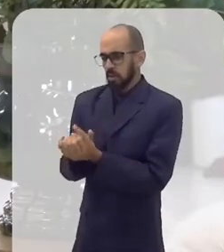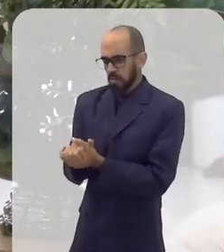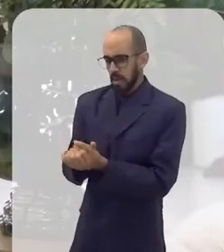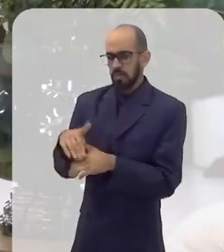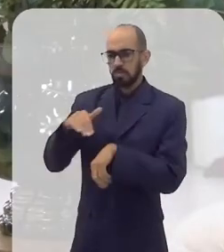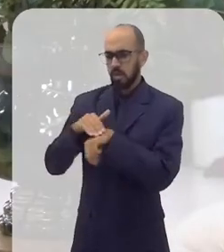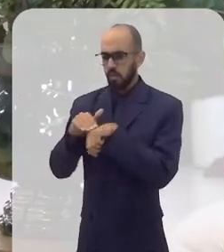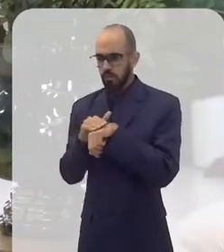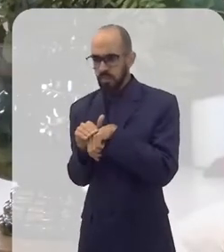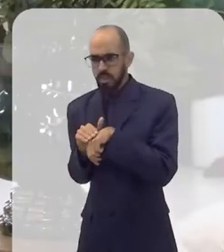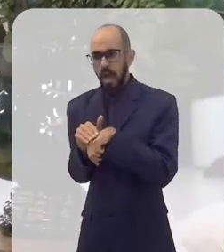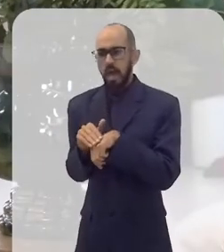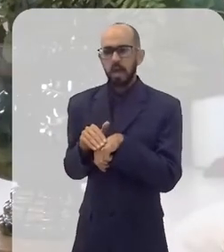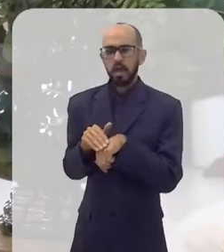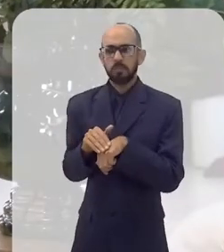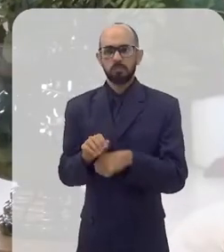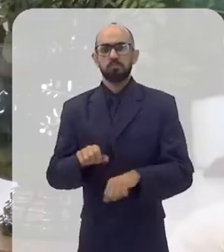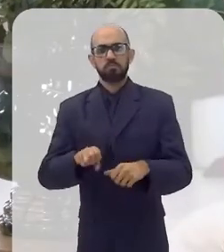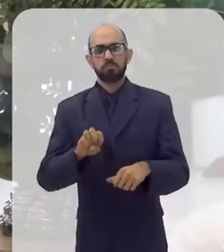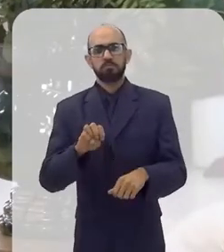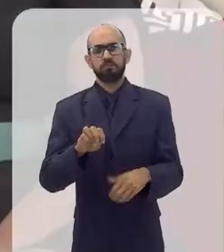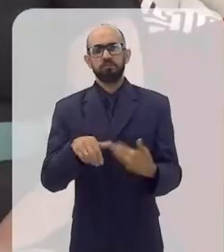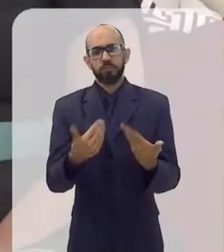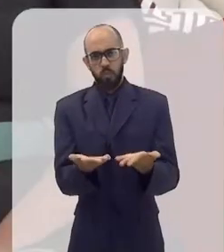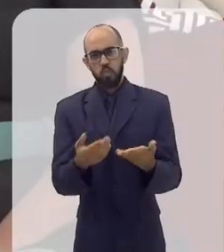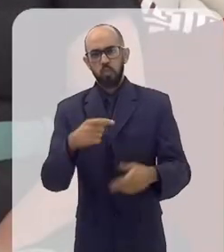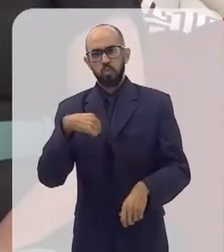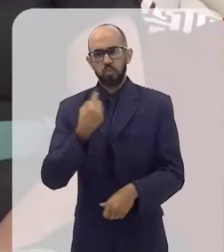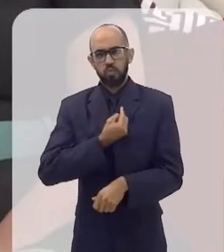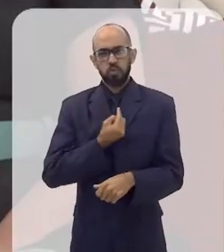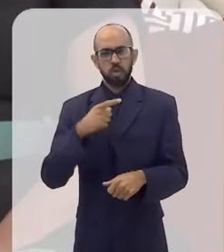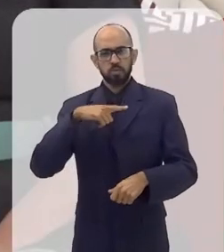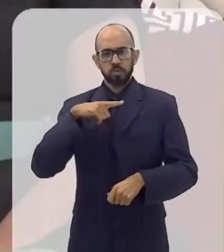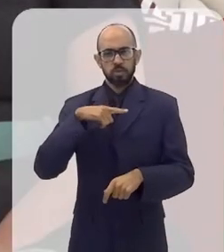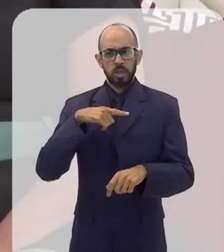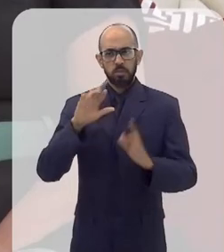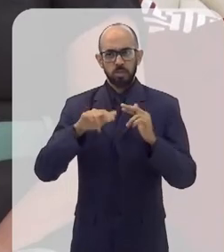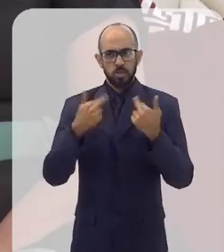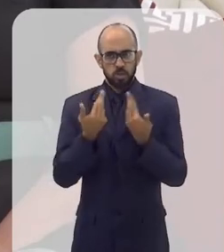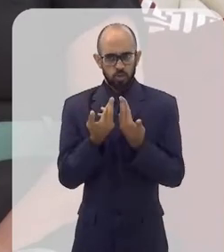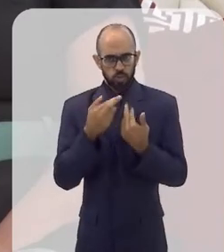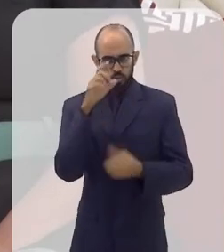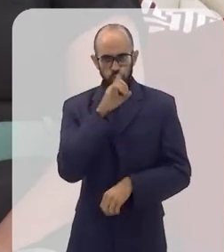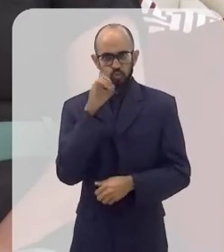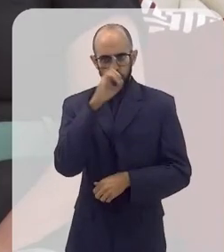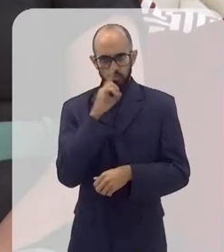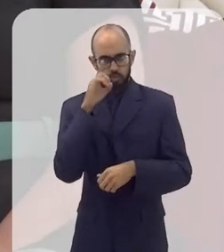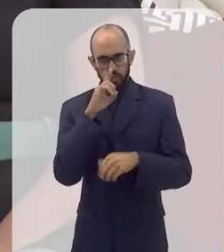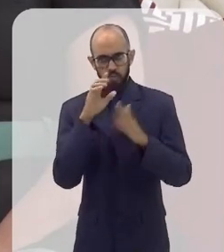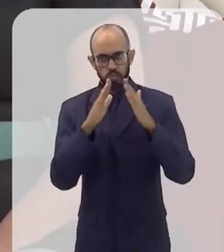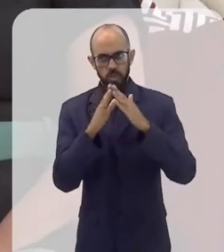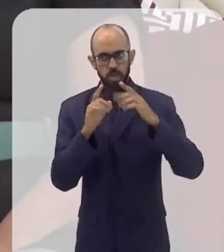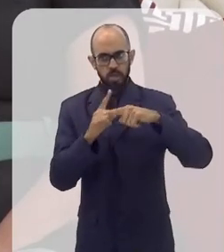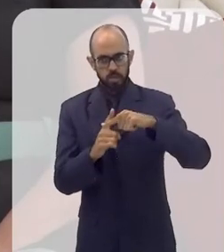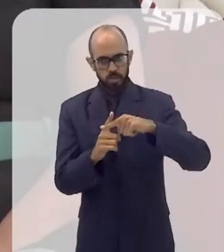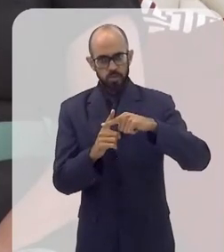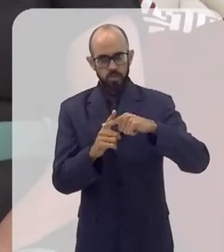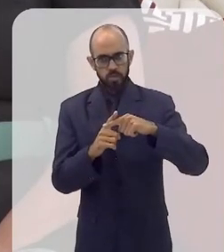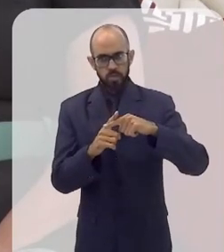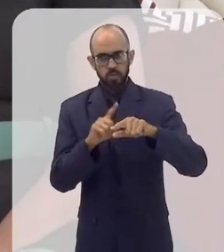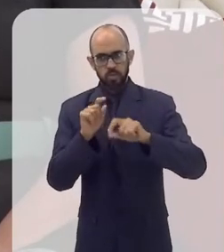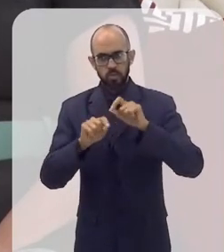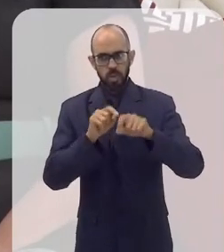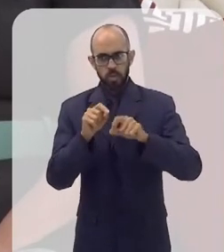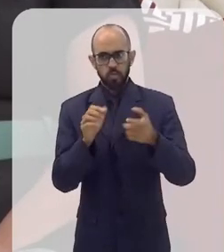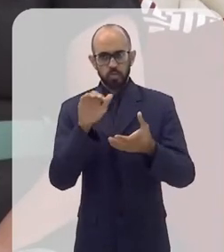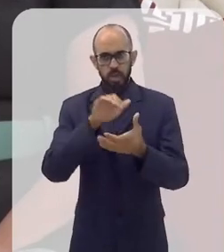para conversarem, para alguns assuntos? Nós temos as reuniões dominicais da igreja,